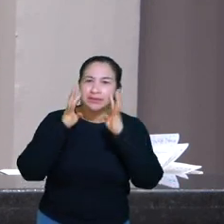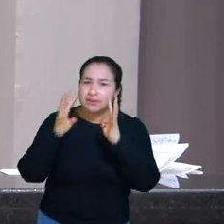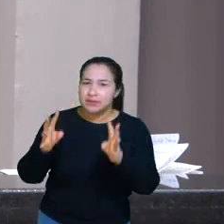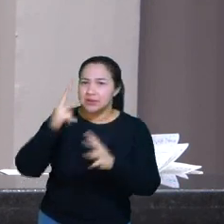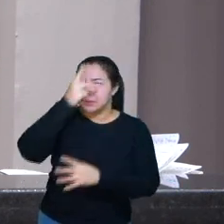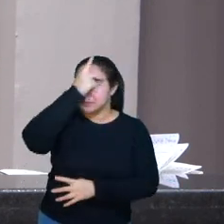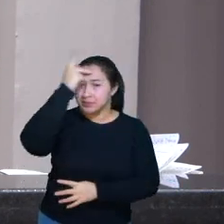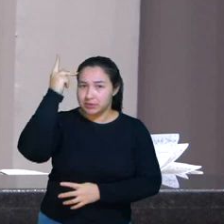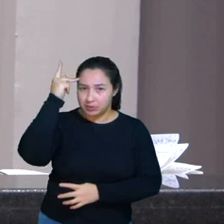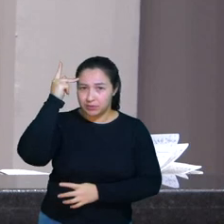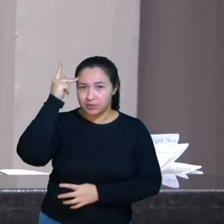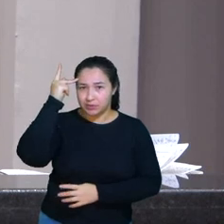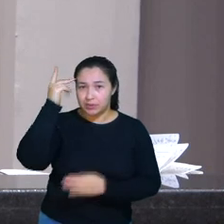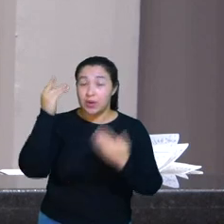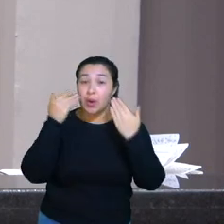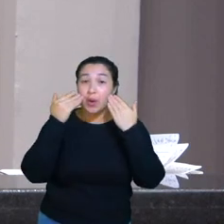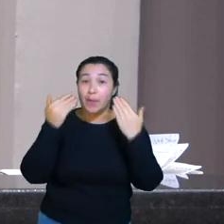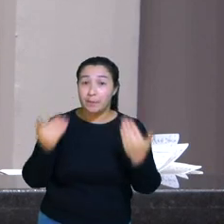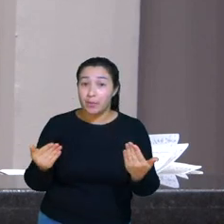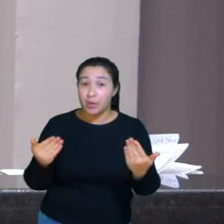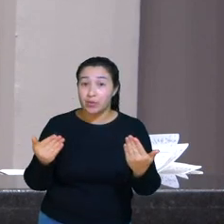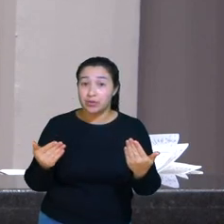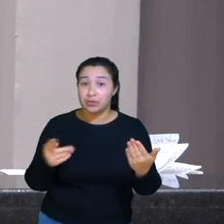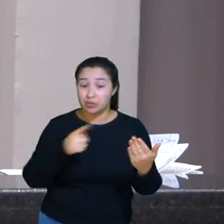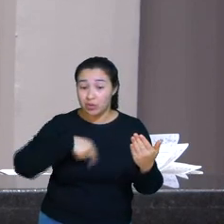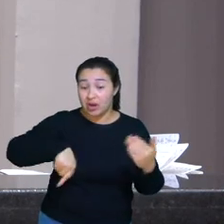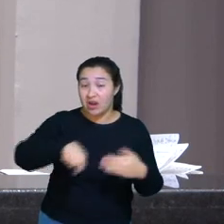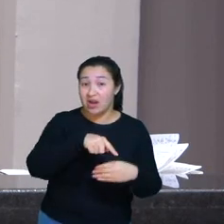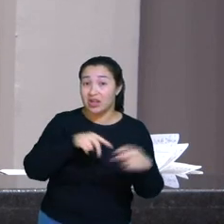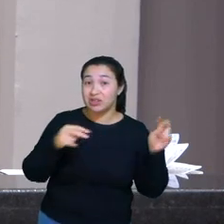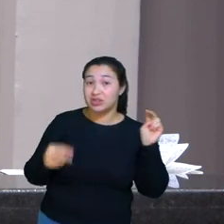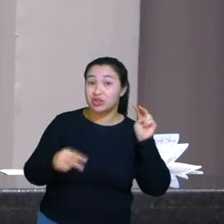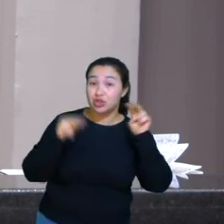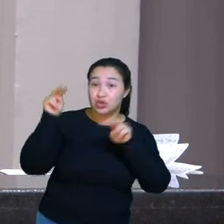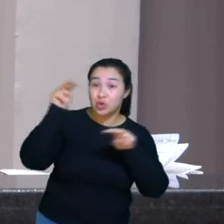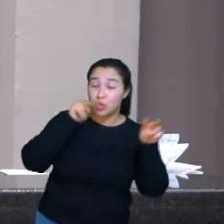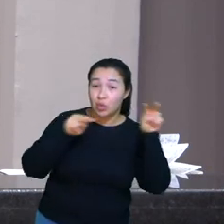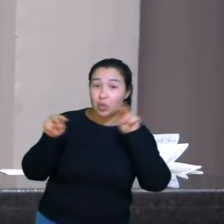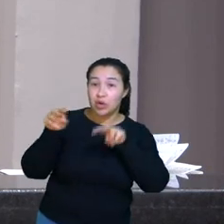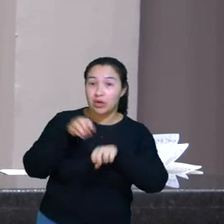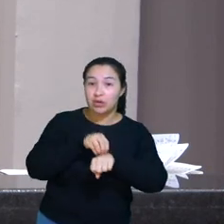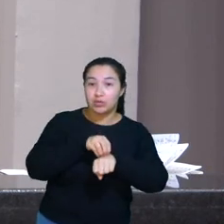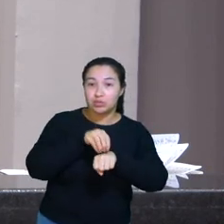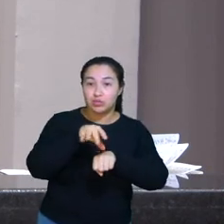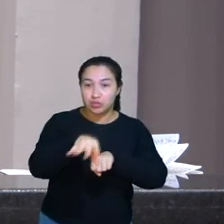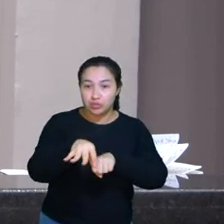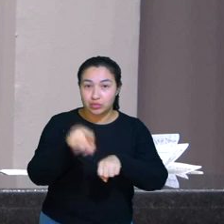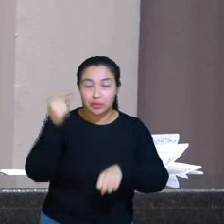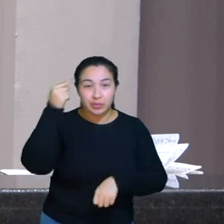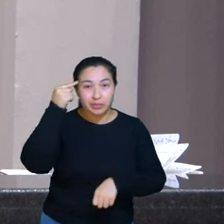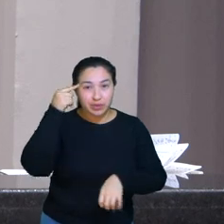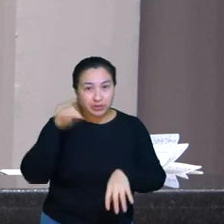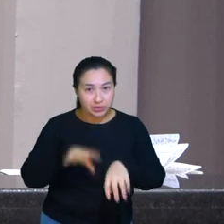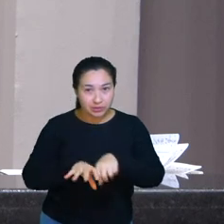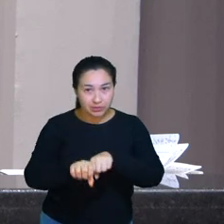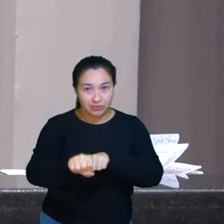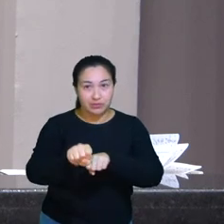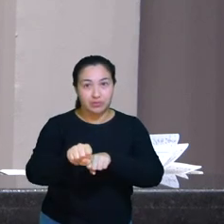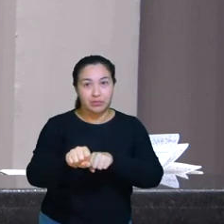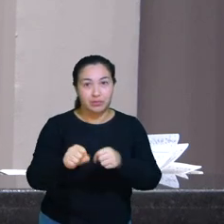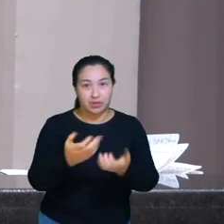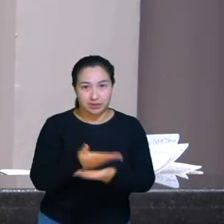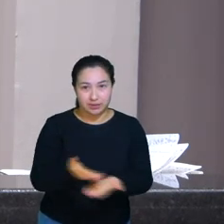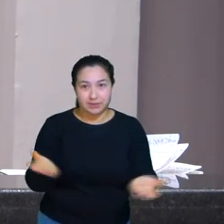eu trago para vocês do ponto de vista da diretor de Formação sugestões para pensar a formação Inicial e